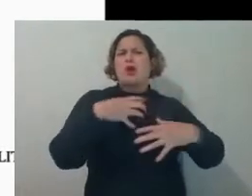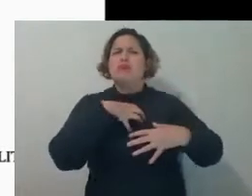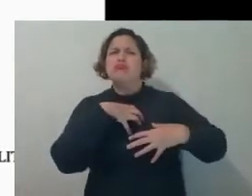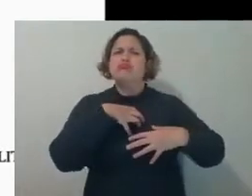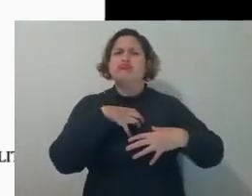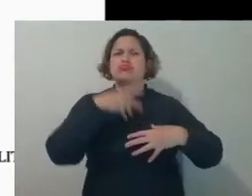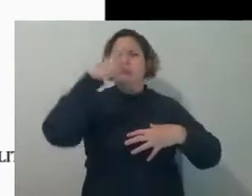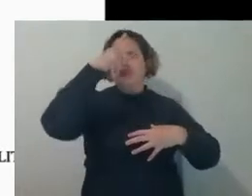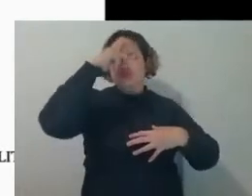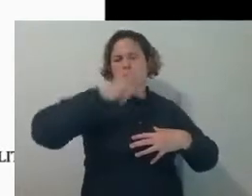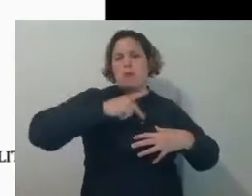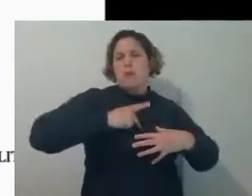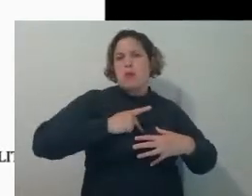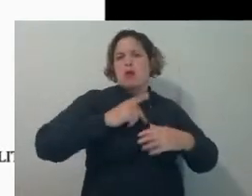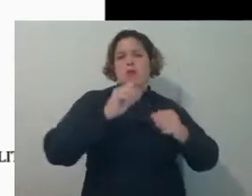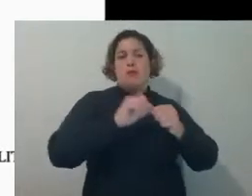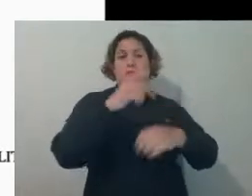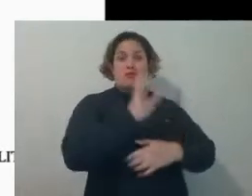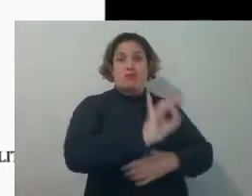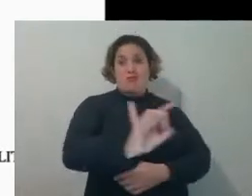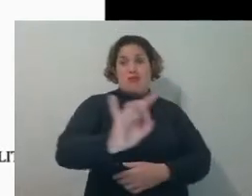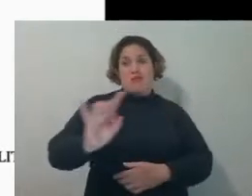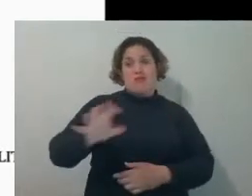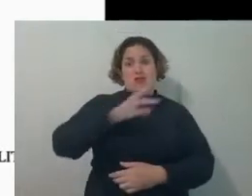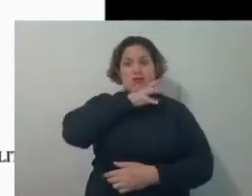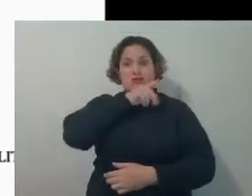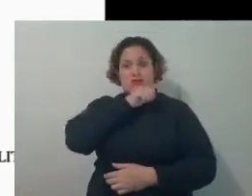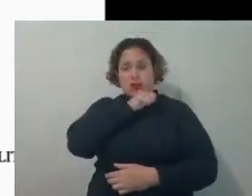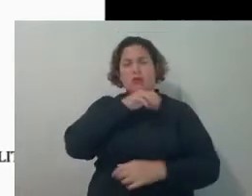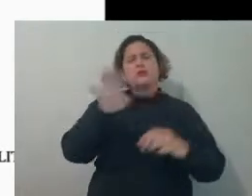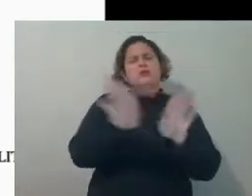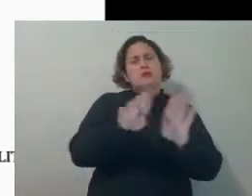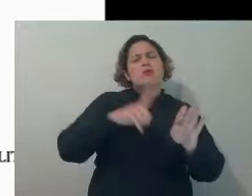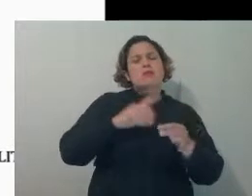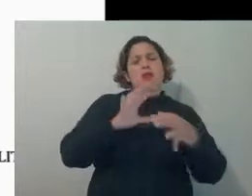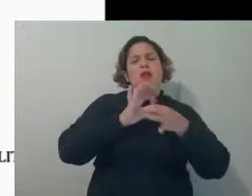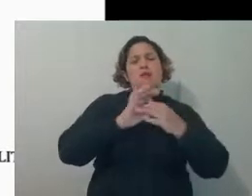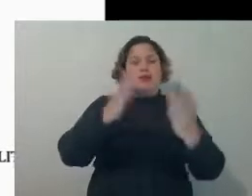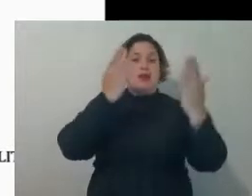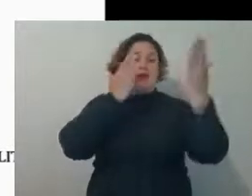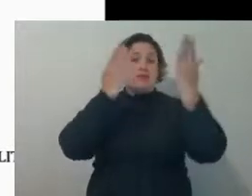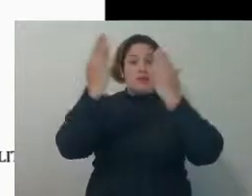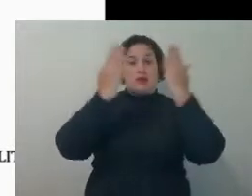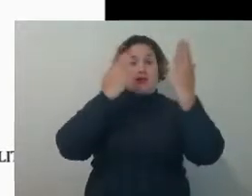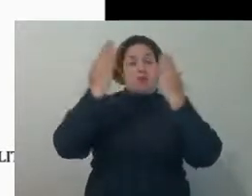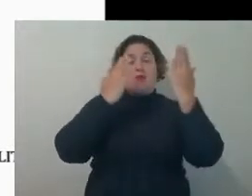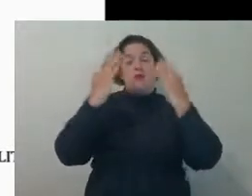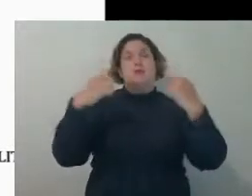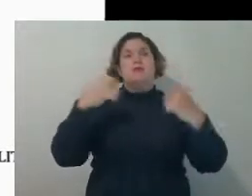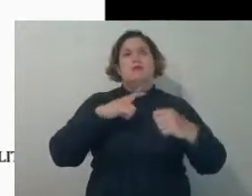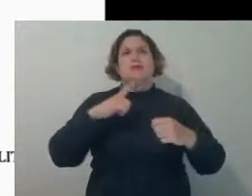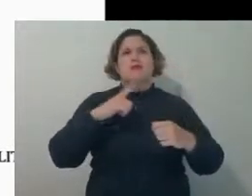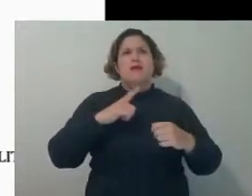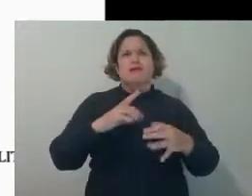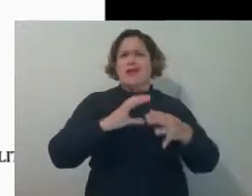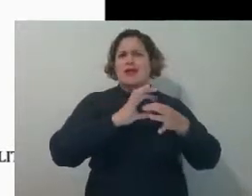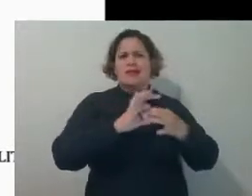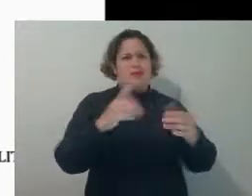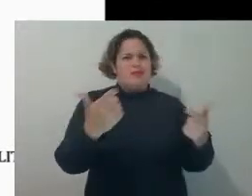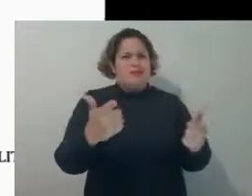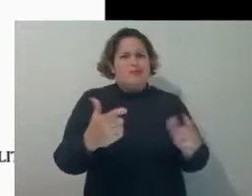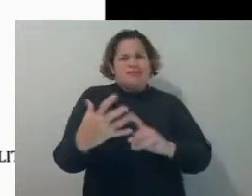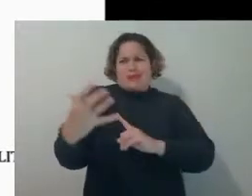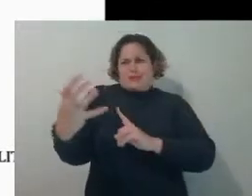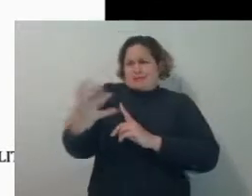da espécie, e liberdade psicológica, que esse animal deve estar livre de emoções